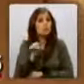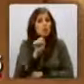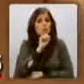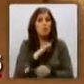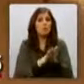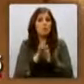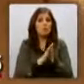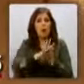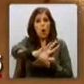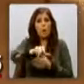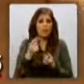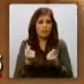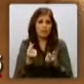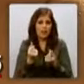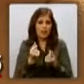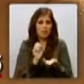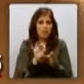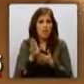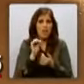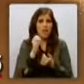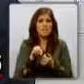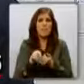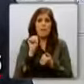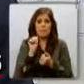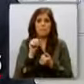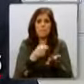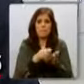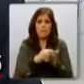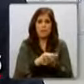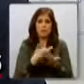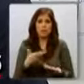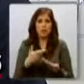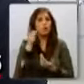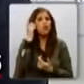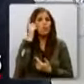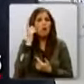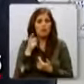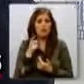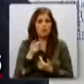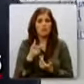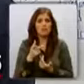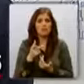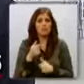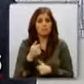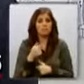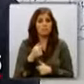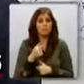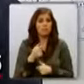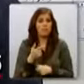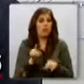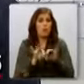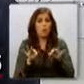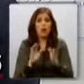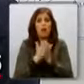usado Igualmente para lhe roubar dinheiro Enviando SMS pagas hoje em dia um telemóvel no meu caso é basicamente a minha